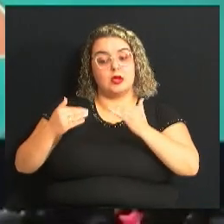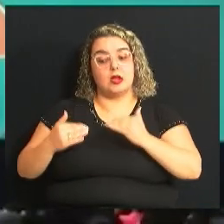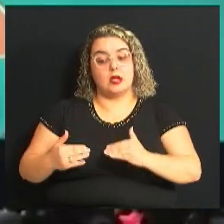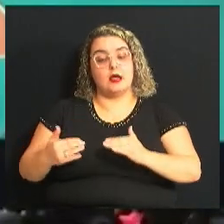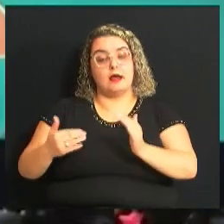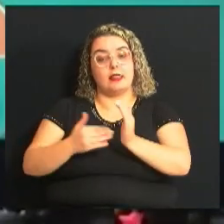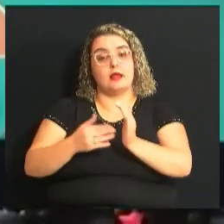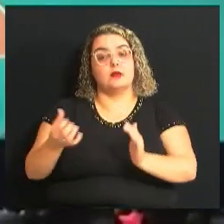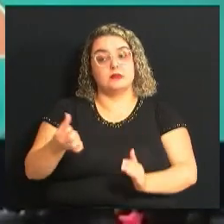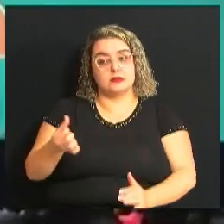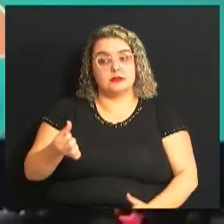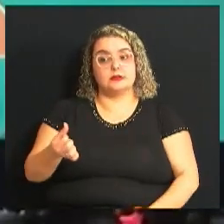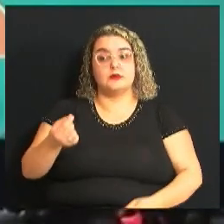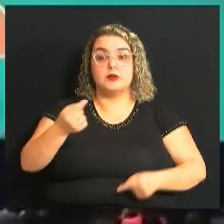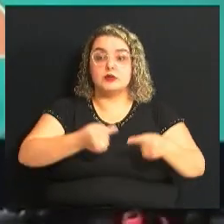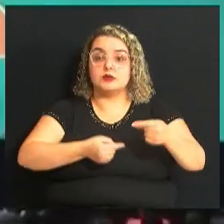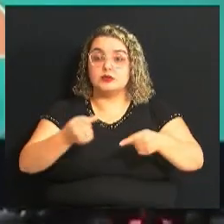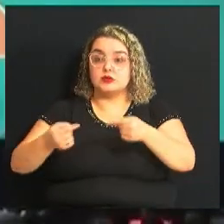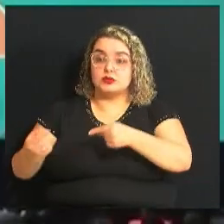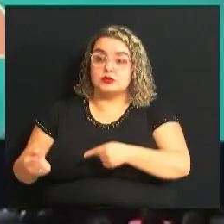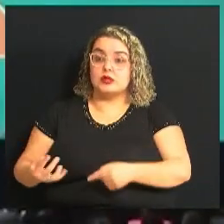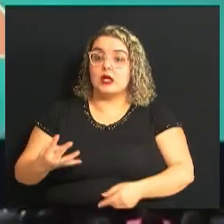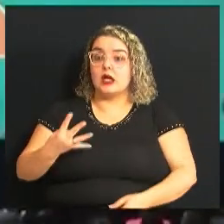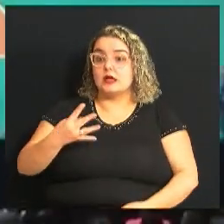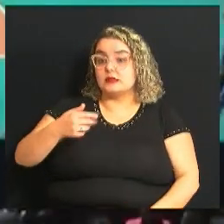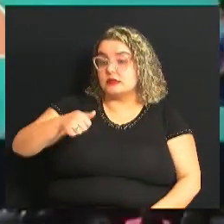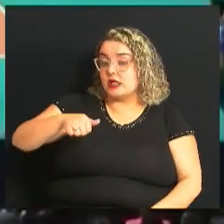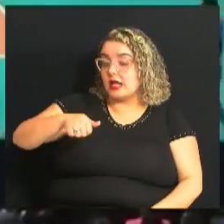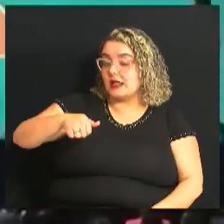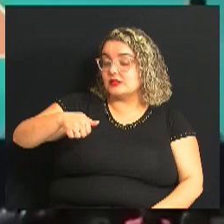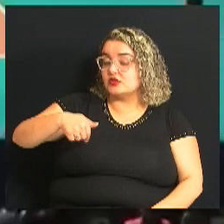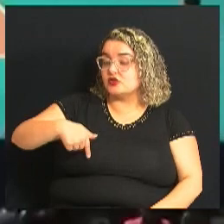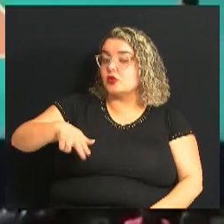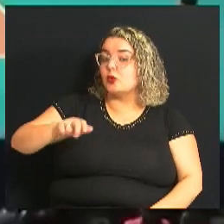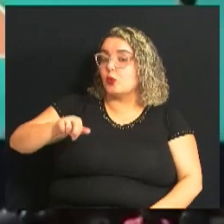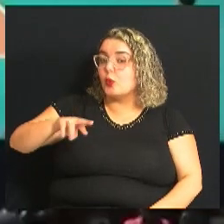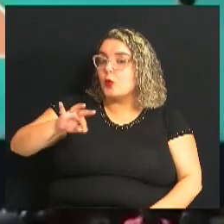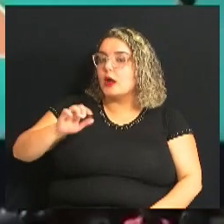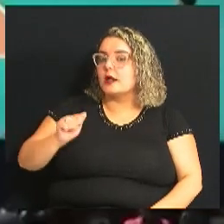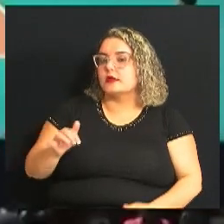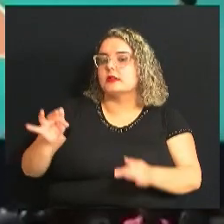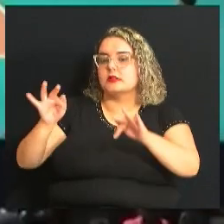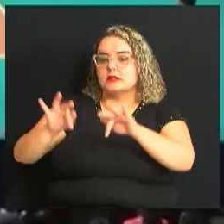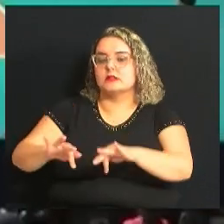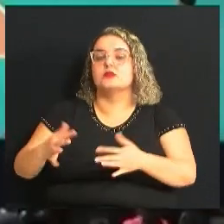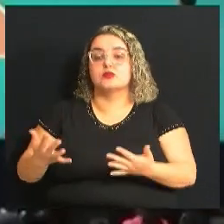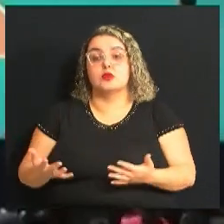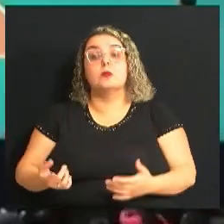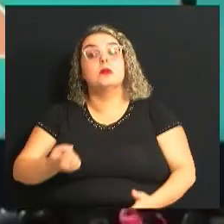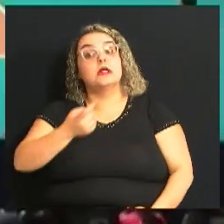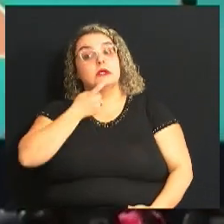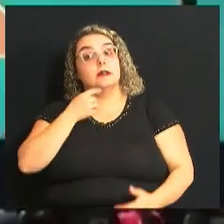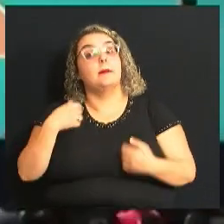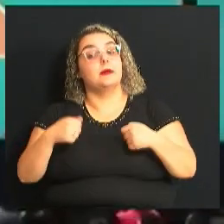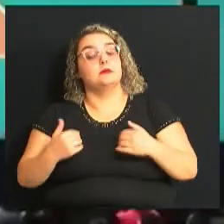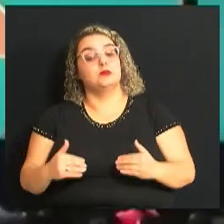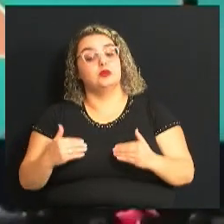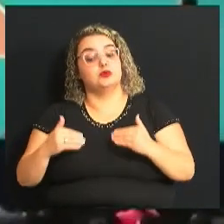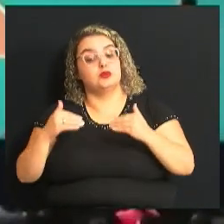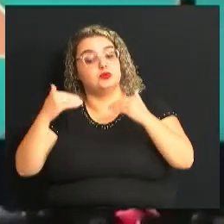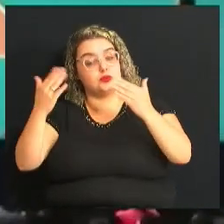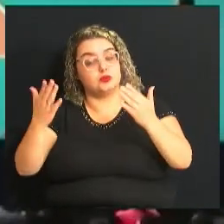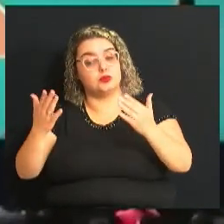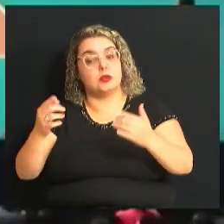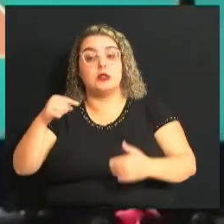lugar vão disputar as quartas de final. Por isso, os campineiros precisam subir na tabela. E